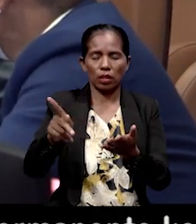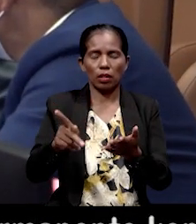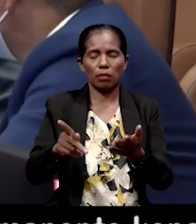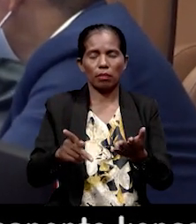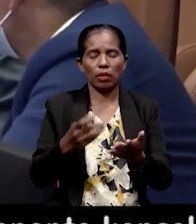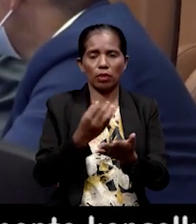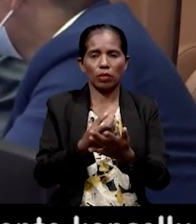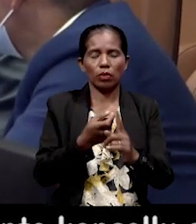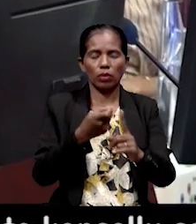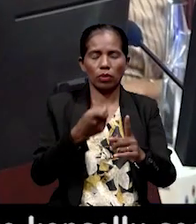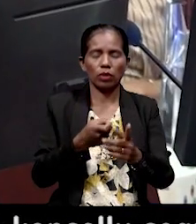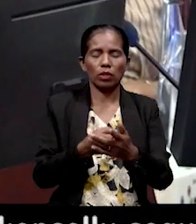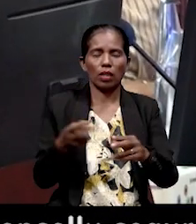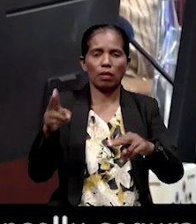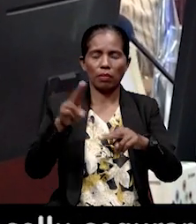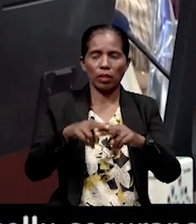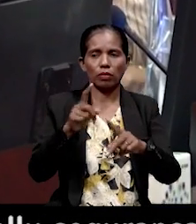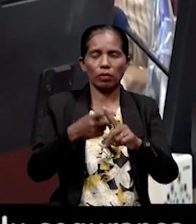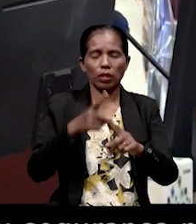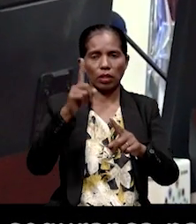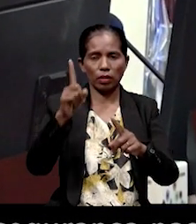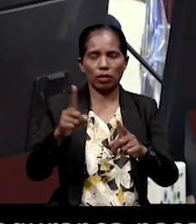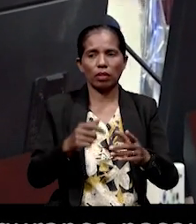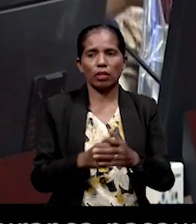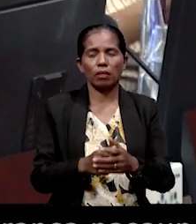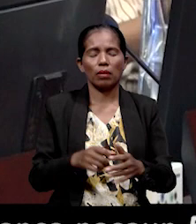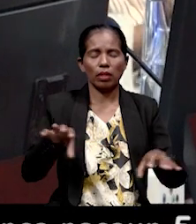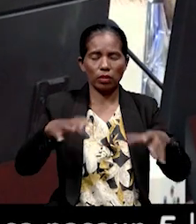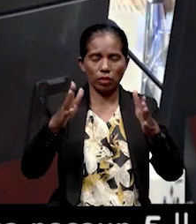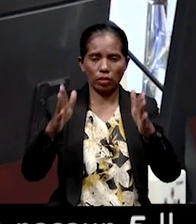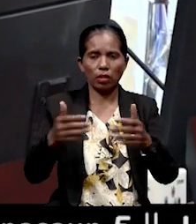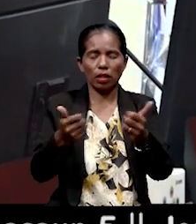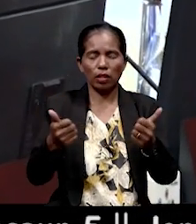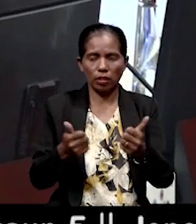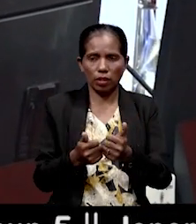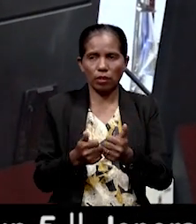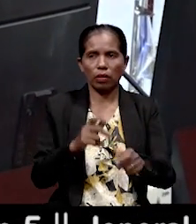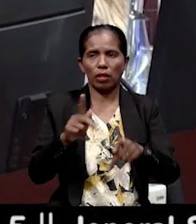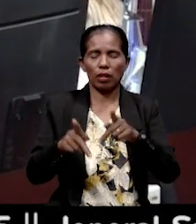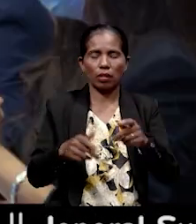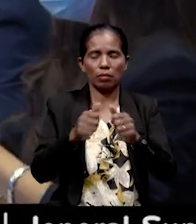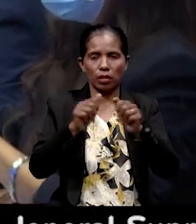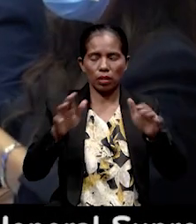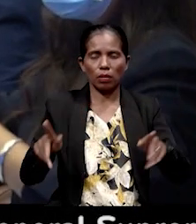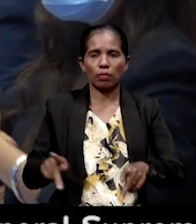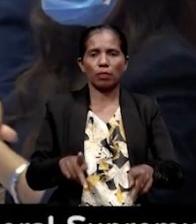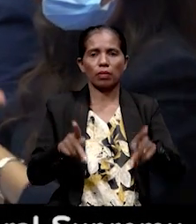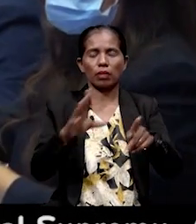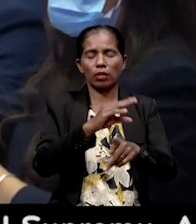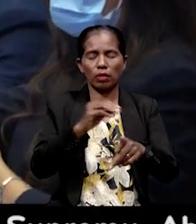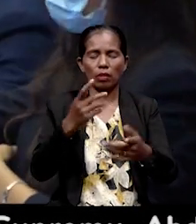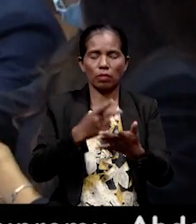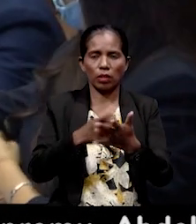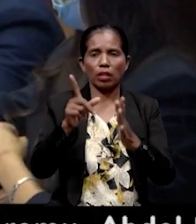extraordinário husi salário adicional fulang idanian kadesimi terceiro ba funcionário agente no contratado sira e administração pública. No mos